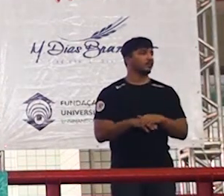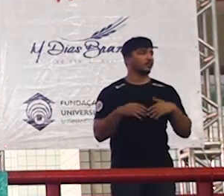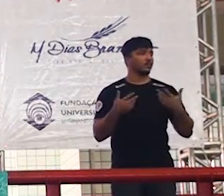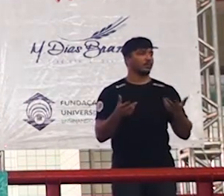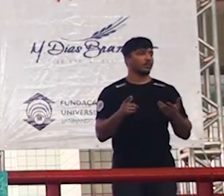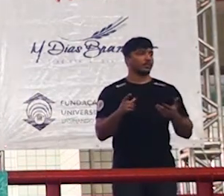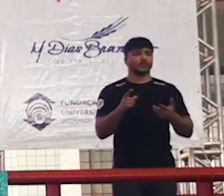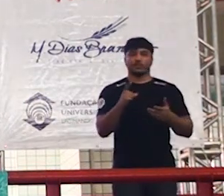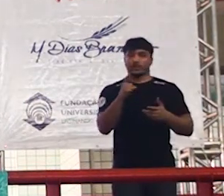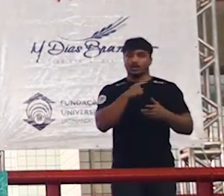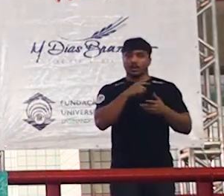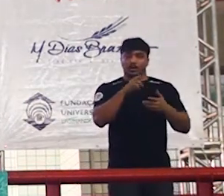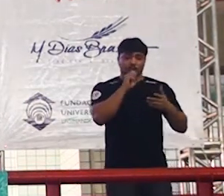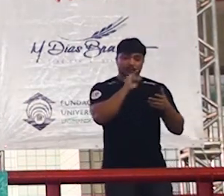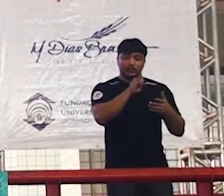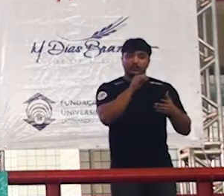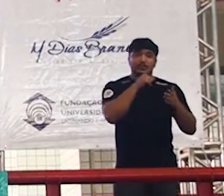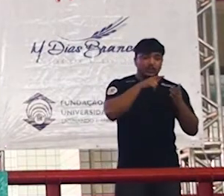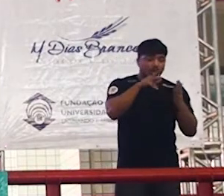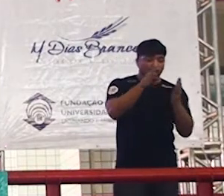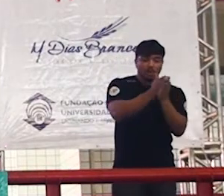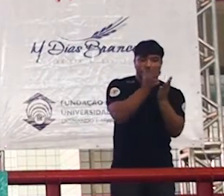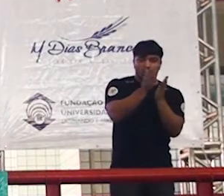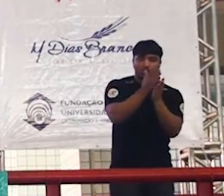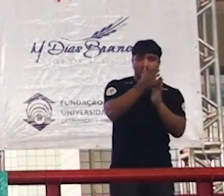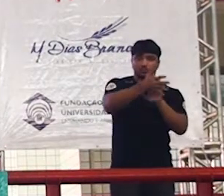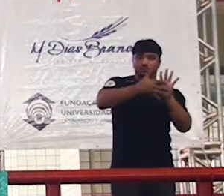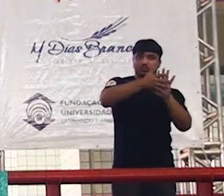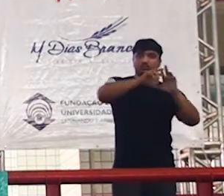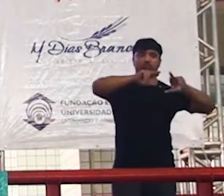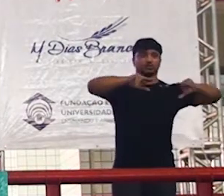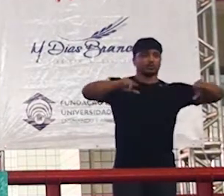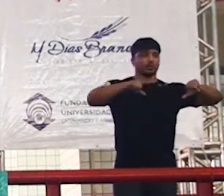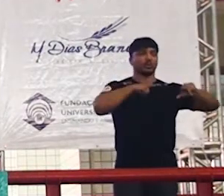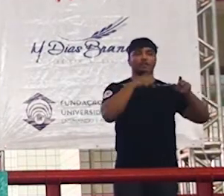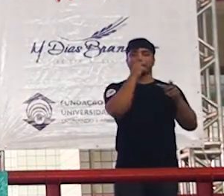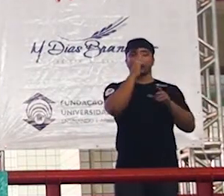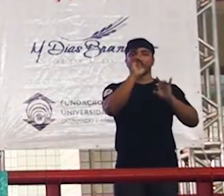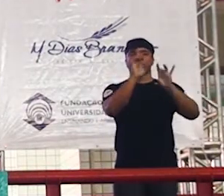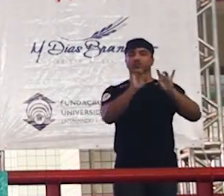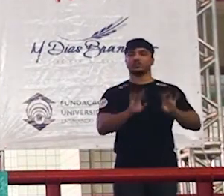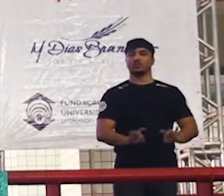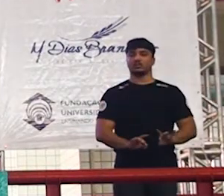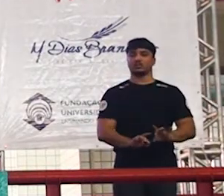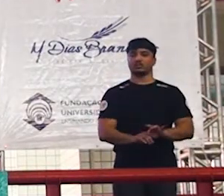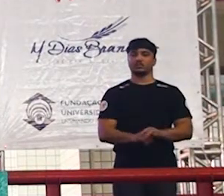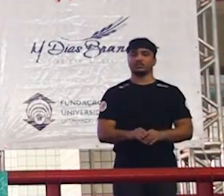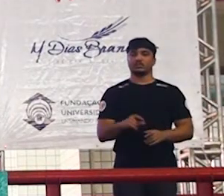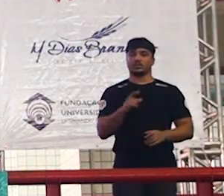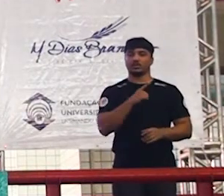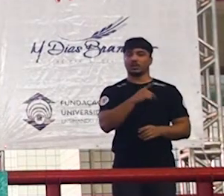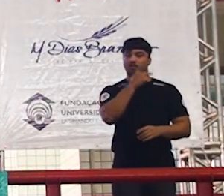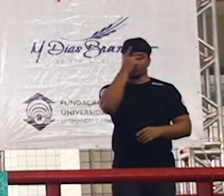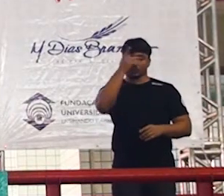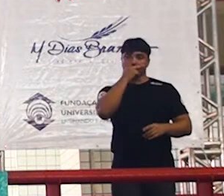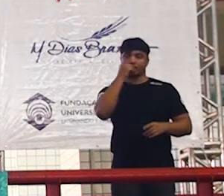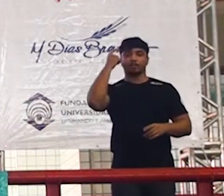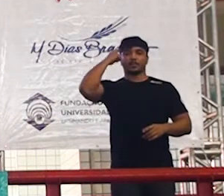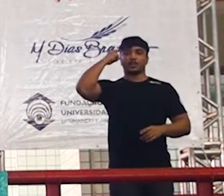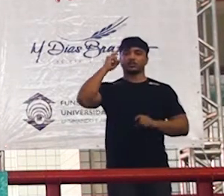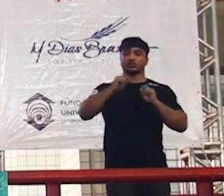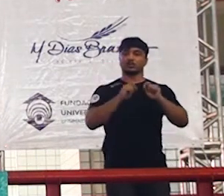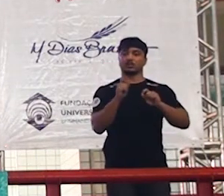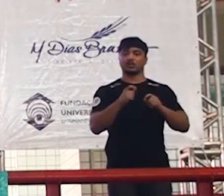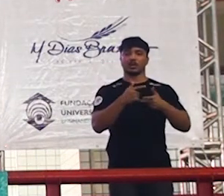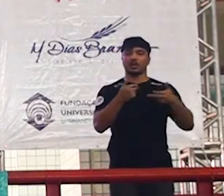tenho literatura quando eu manipulo as palavras de uma maneira especial. Tem muita gente que pensa que a